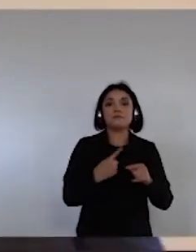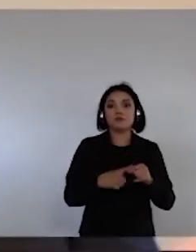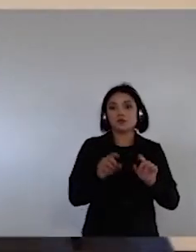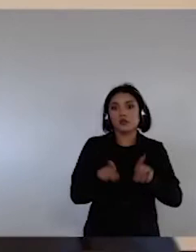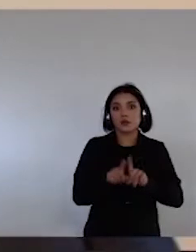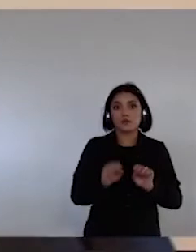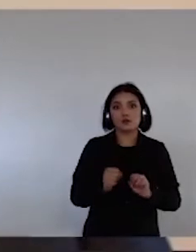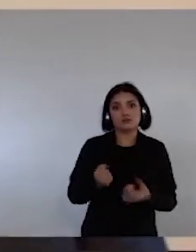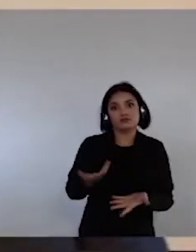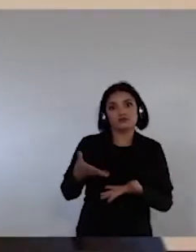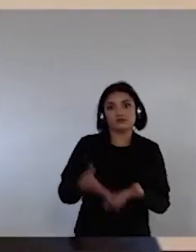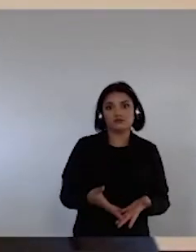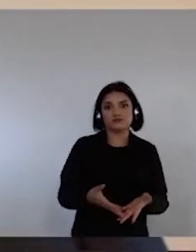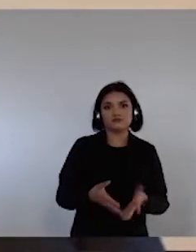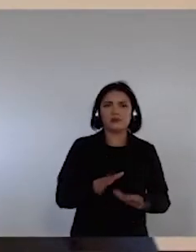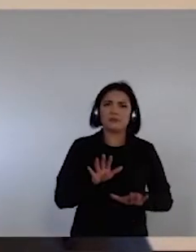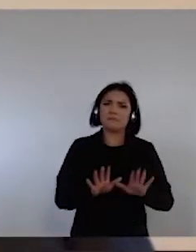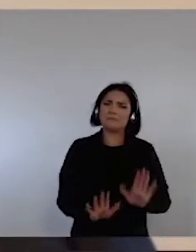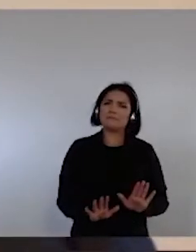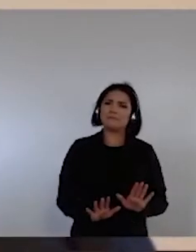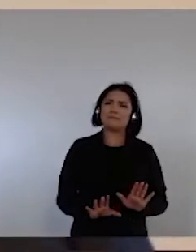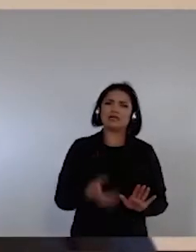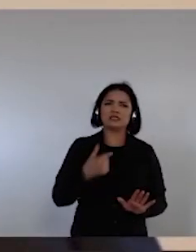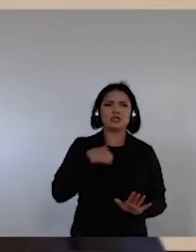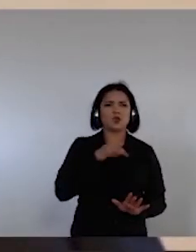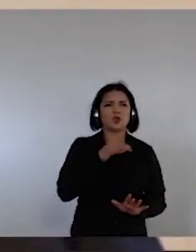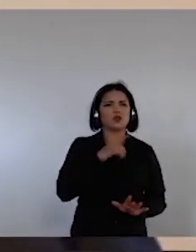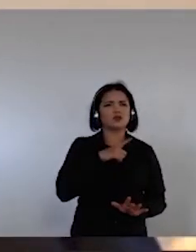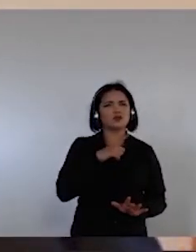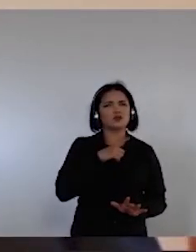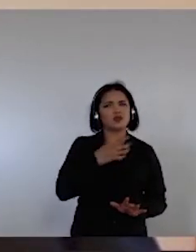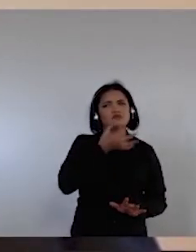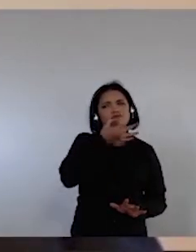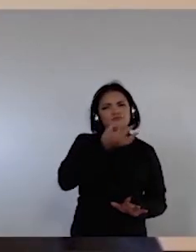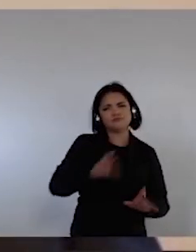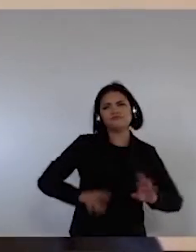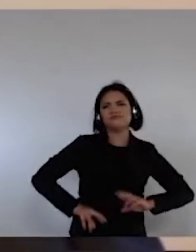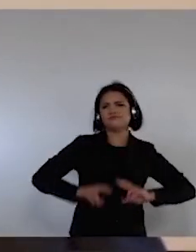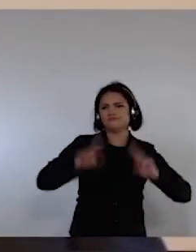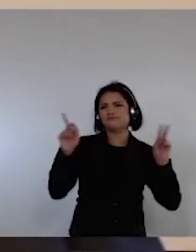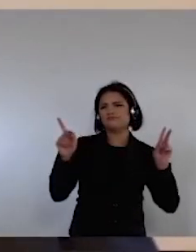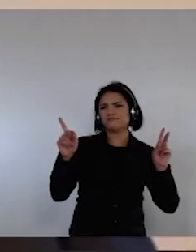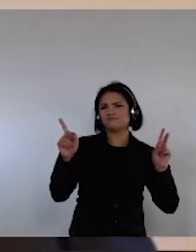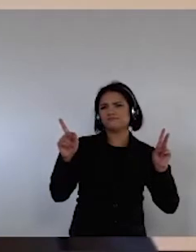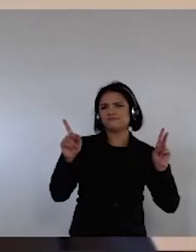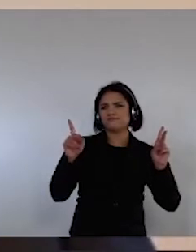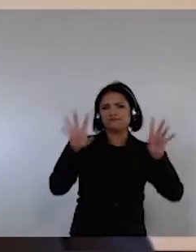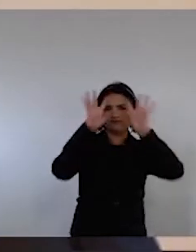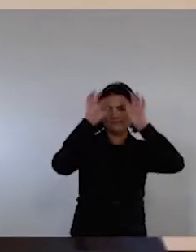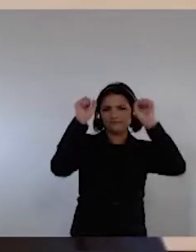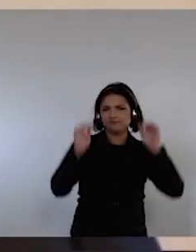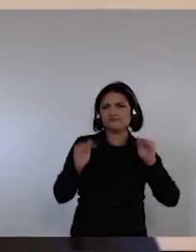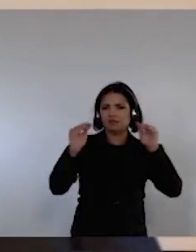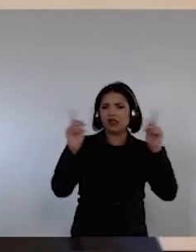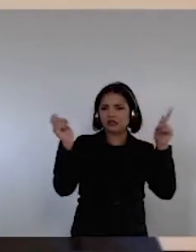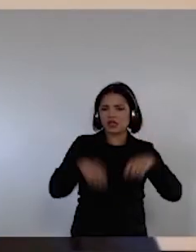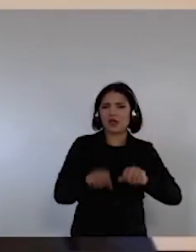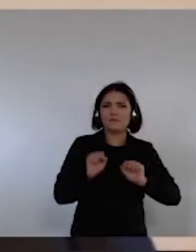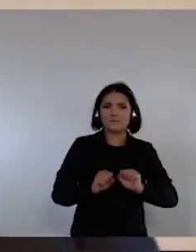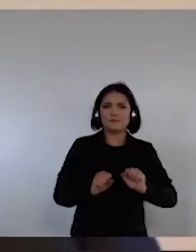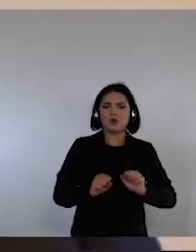e numeradamente previstas no Código de Processo Civil. Eu acho que você toca